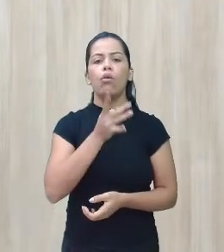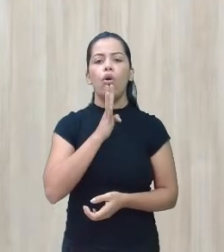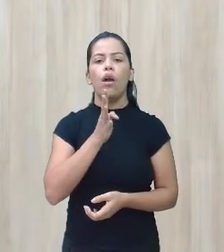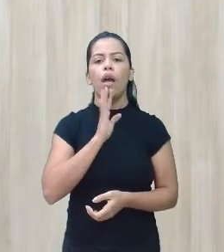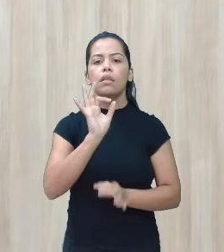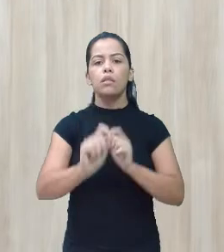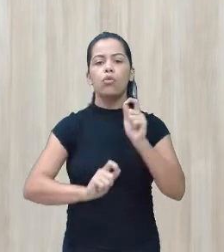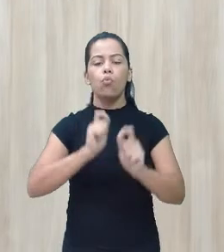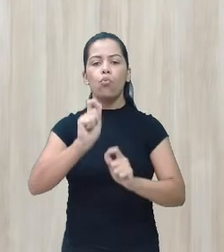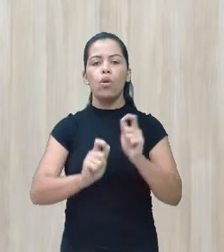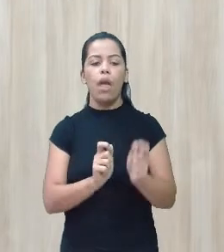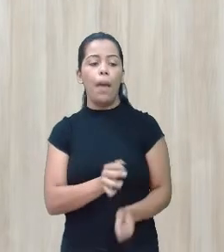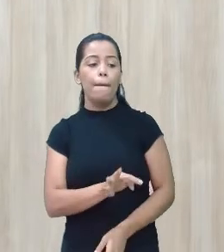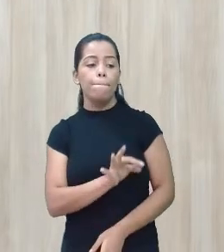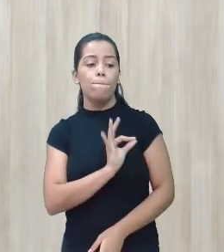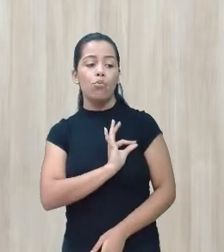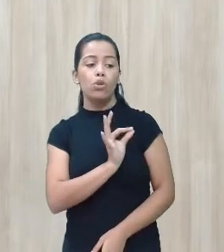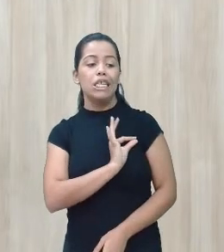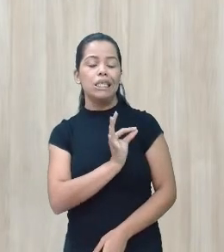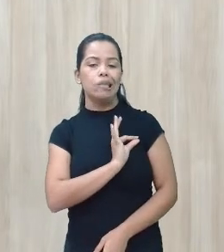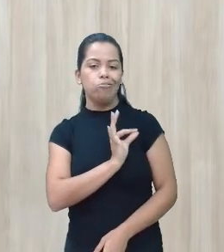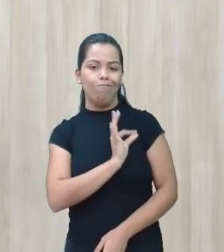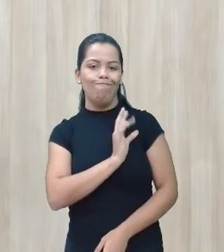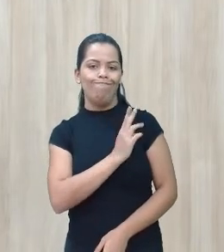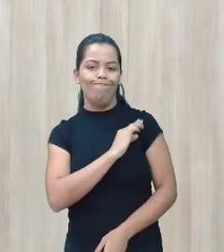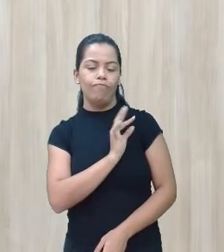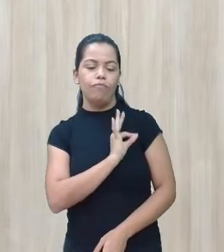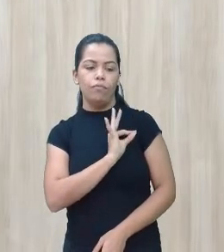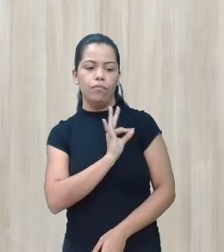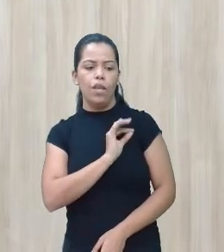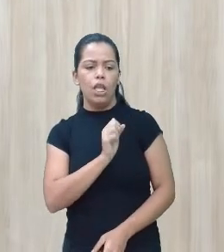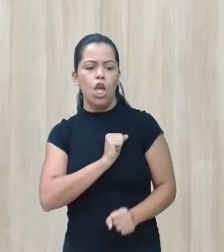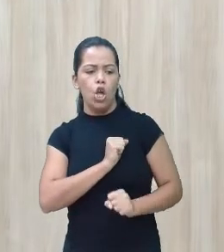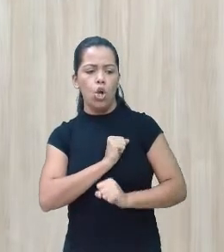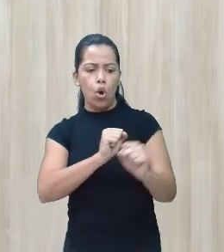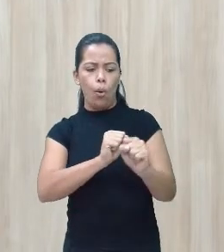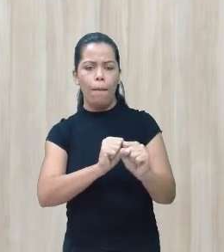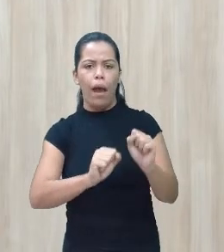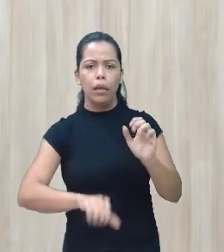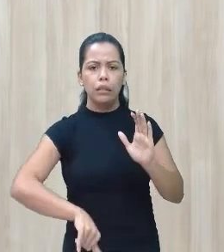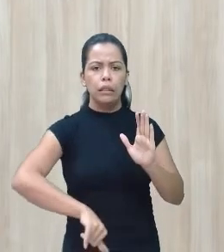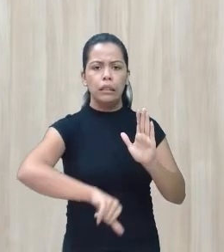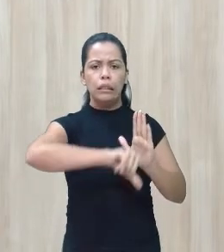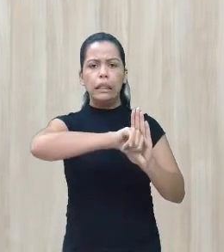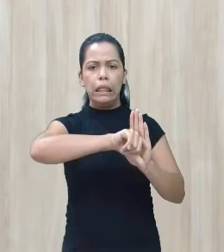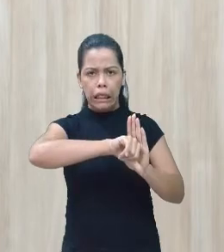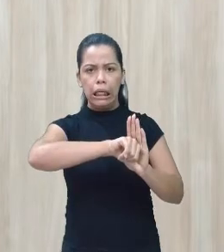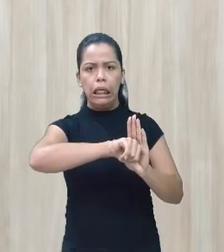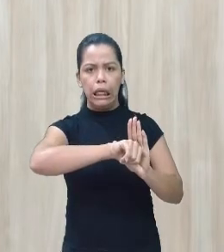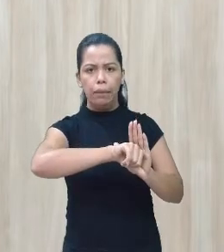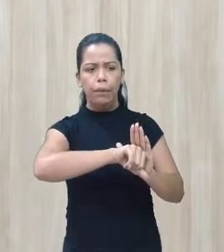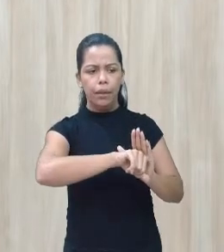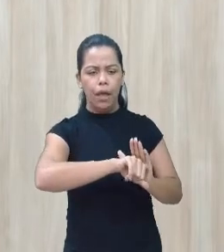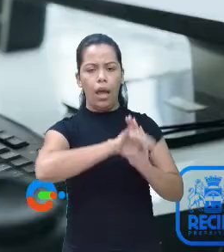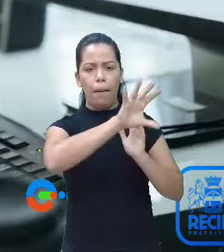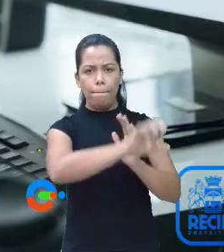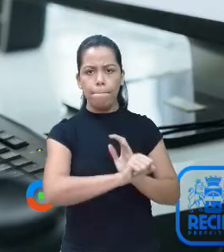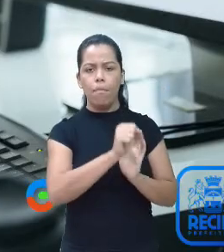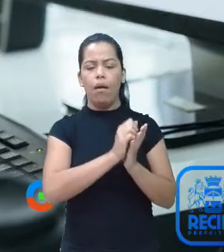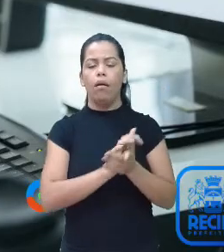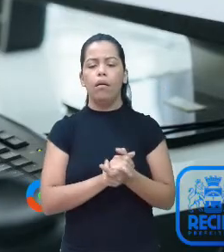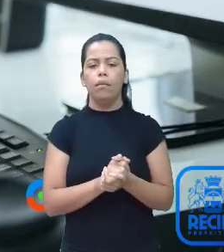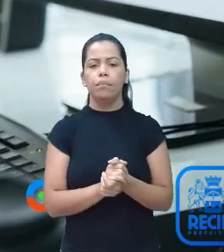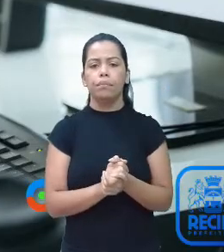combate os crimes, que ajuda os cidadãos. Mas vocês já pararam para pensar que existe alguém que